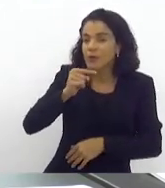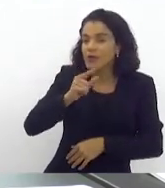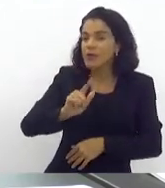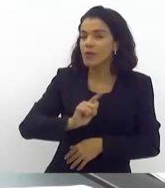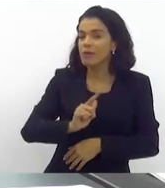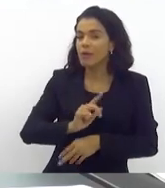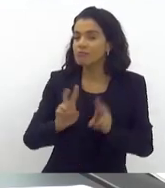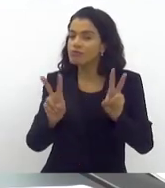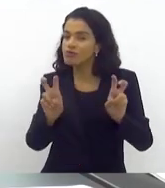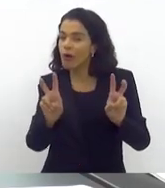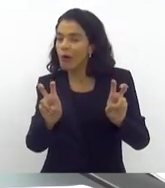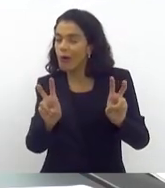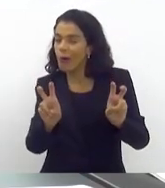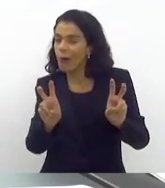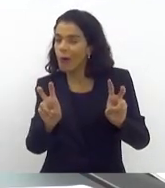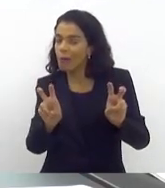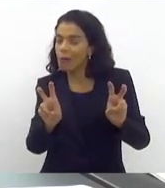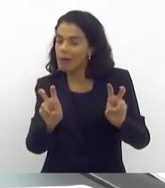essa questão